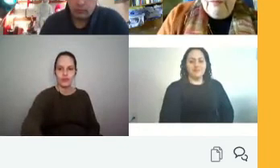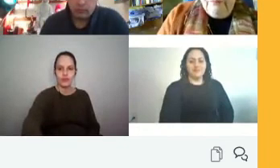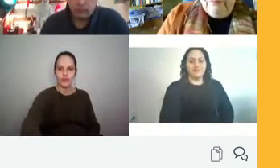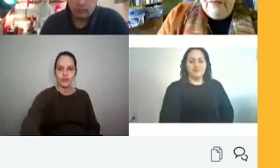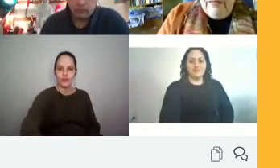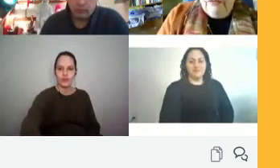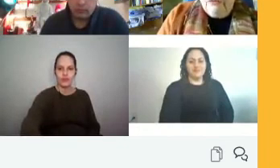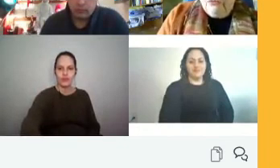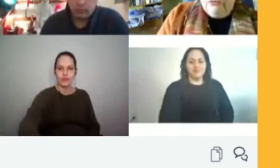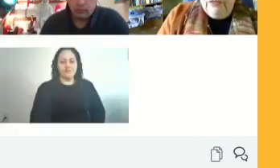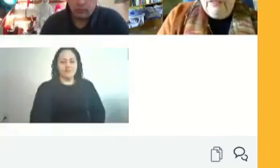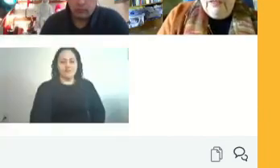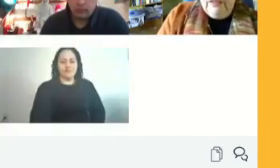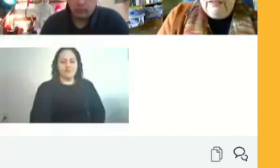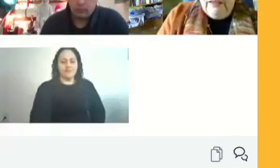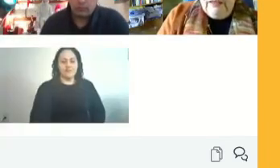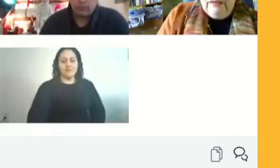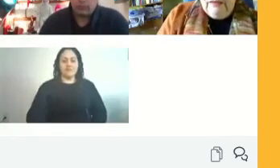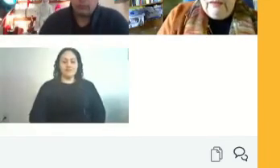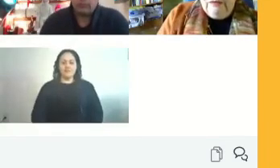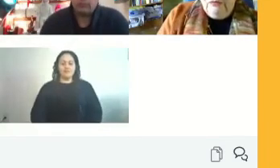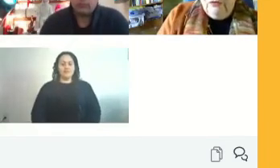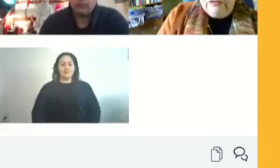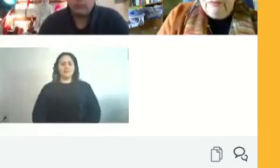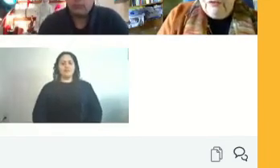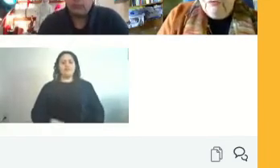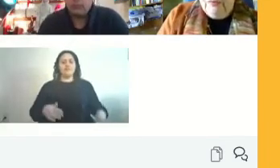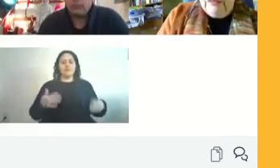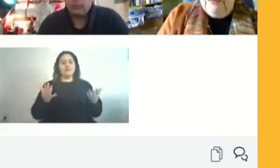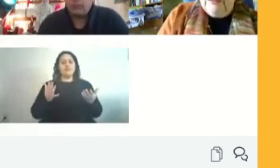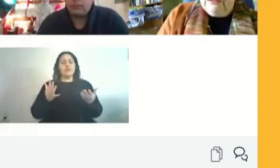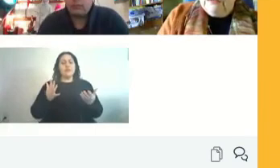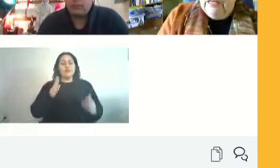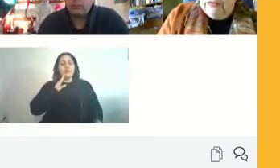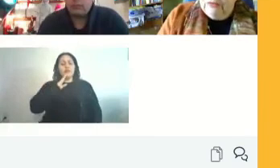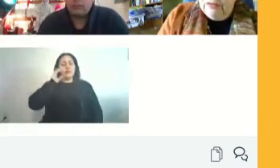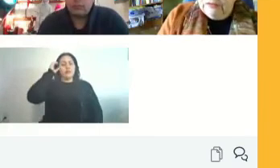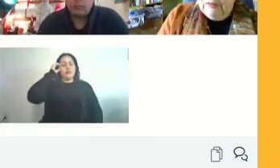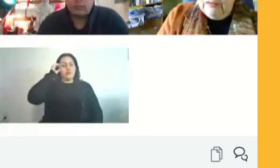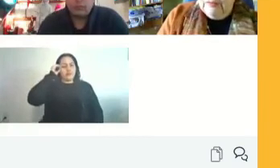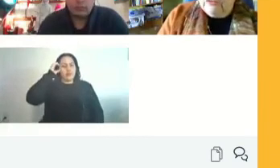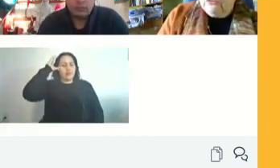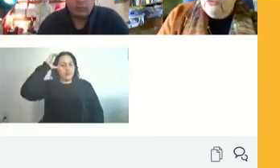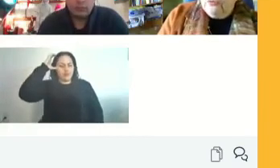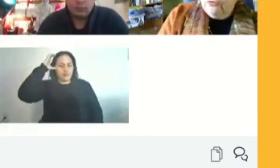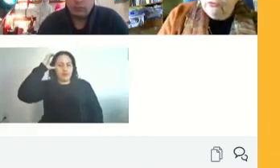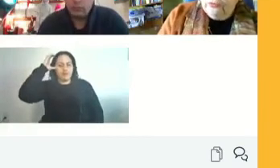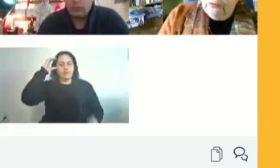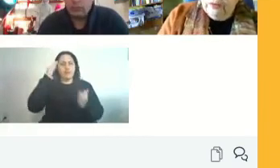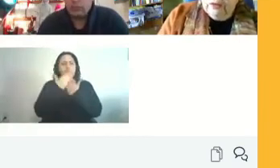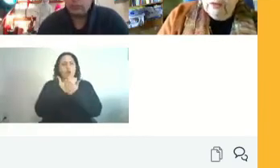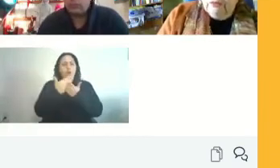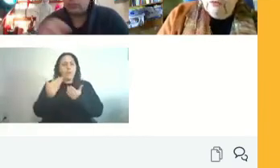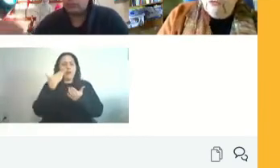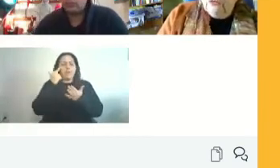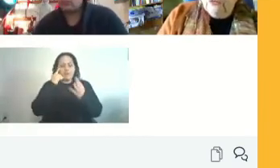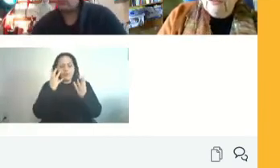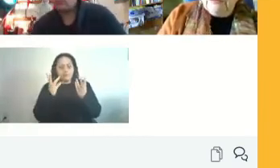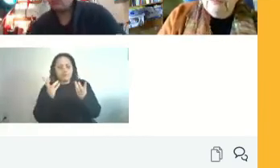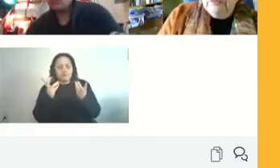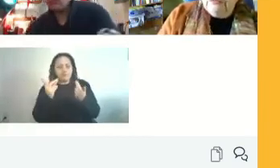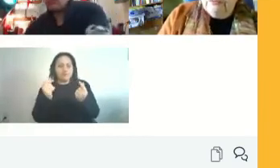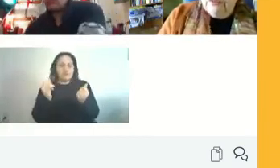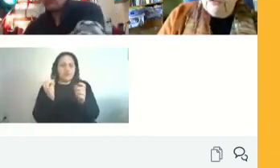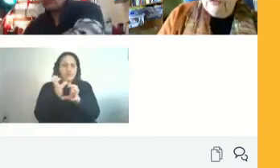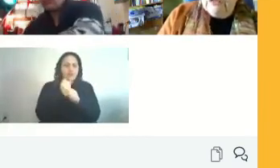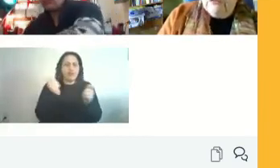Para isso, né, o conhecimento foi matematizado, né, se matematizou o mundo, pois todo o conhecimento